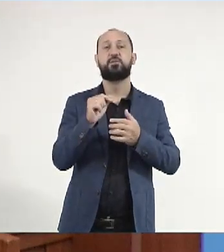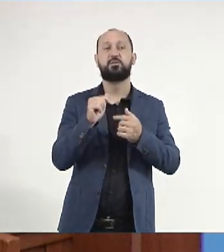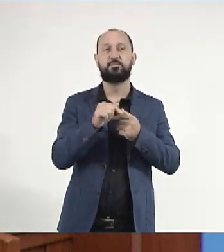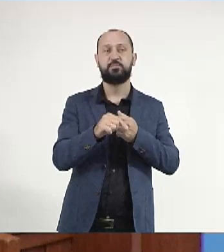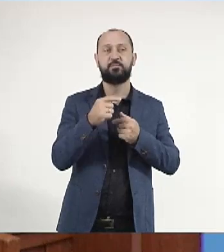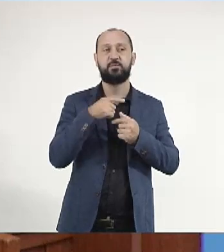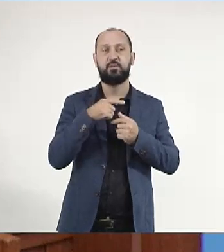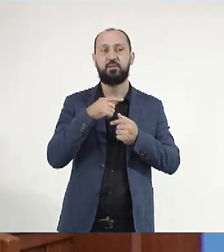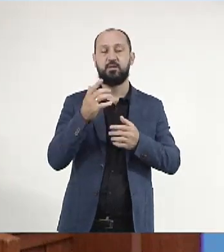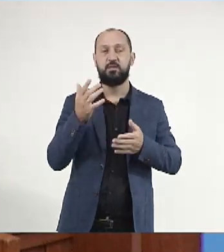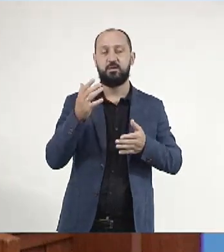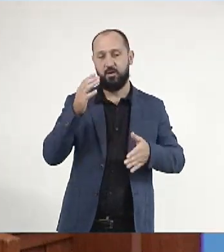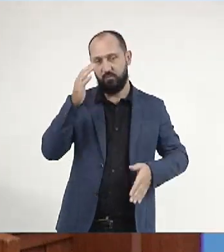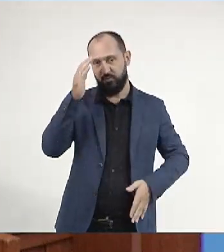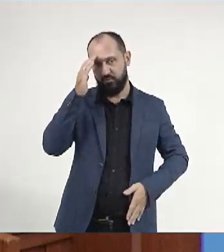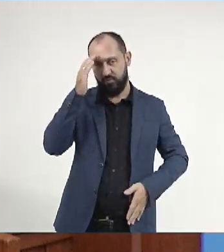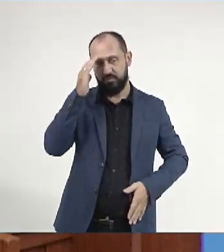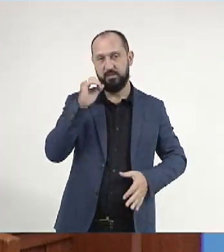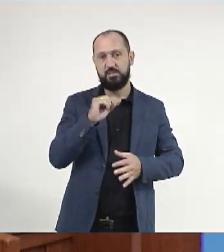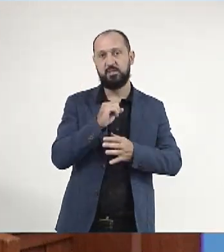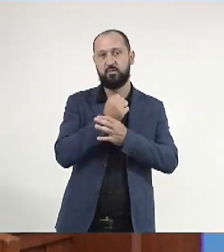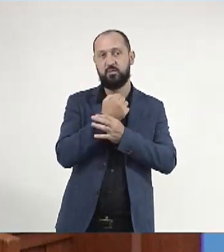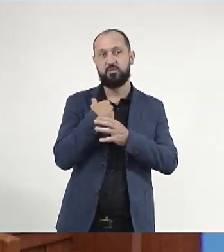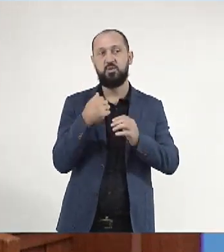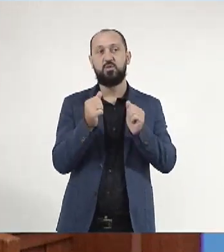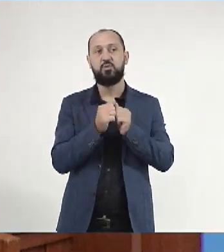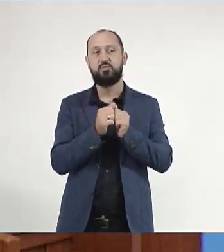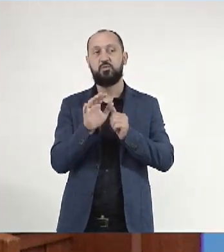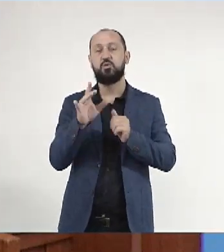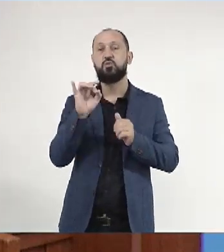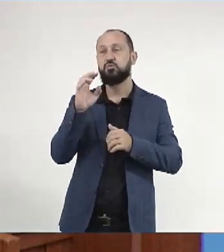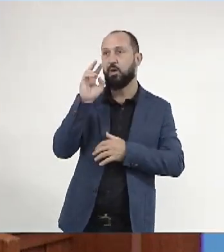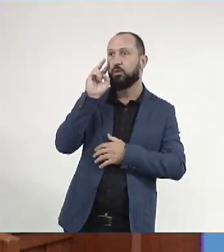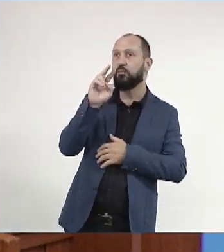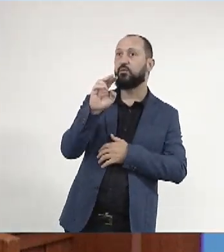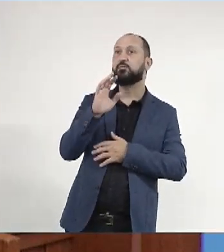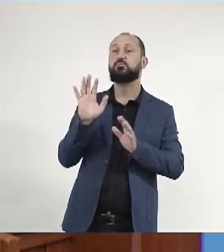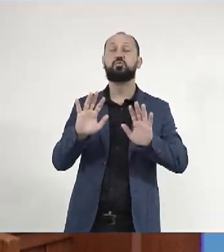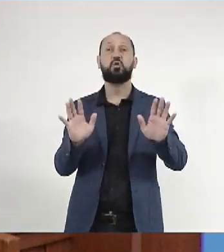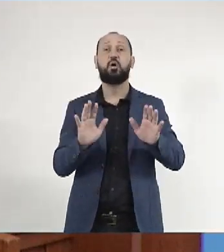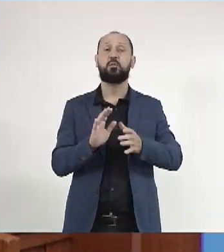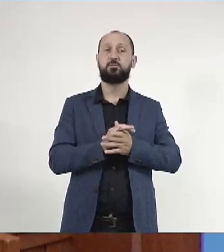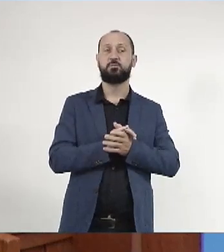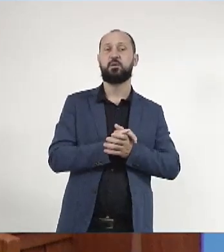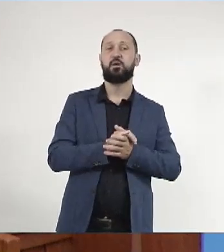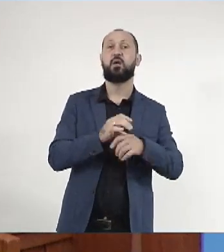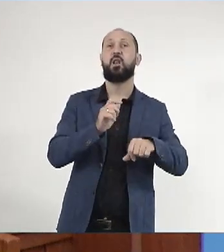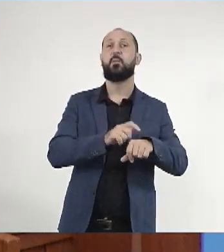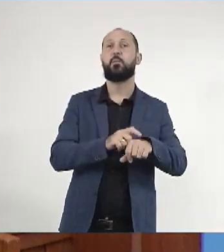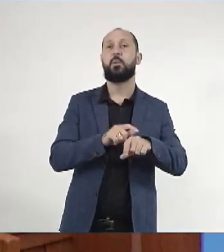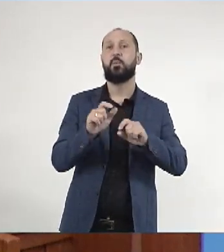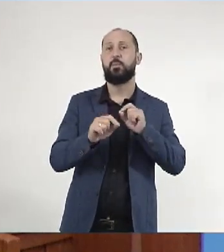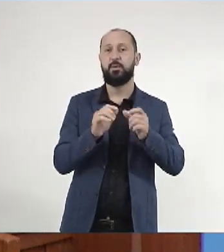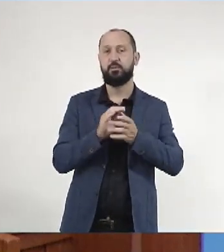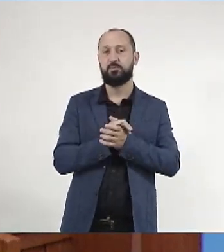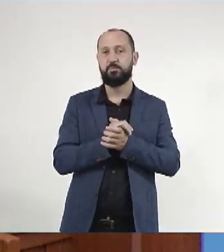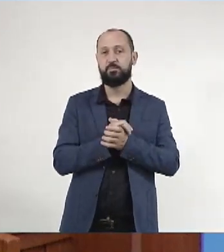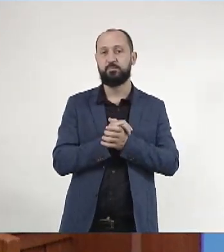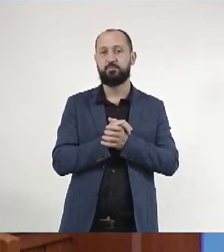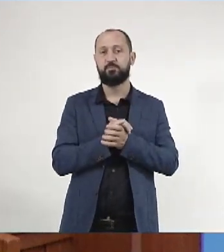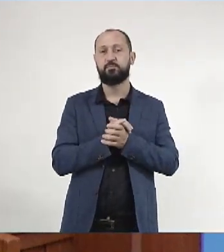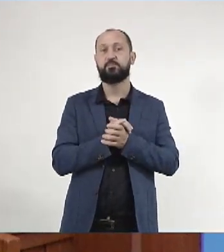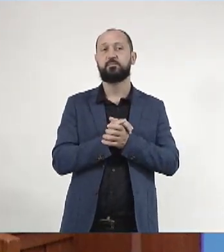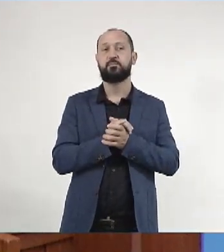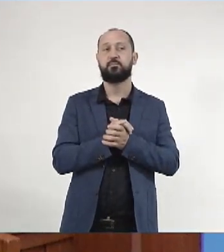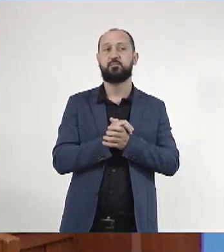aconteciam e a Força Nacional de Segurança ali ao lado apenas assistindo aquela situação que